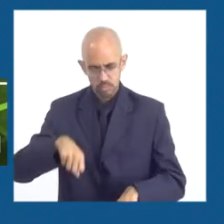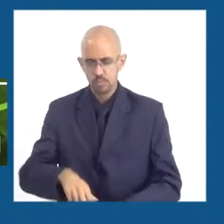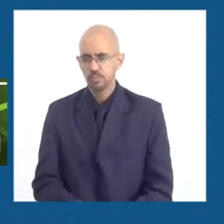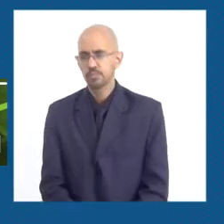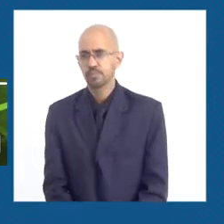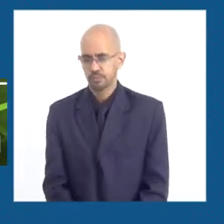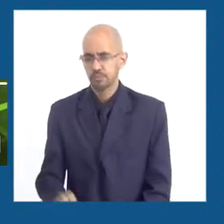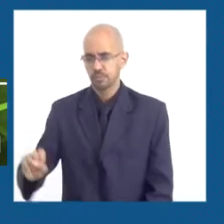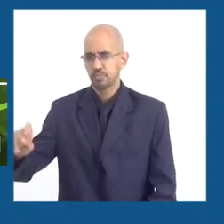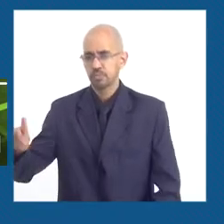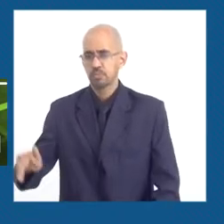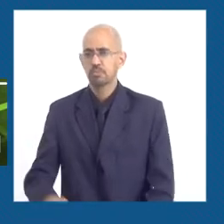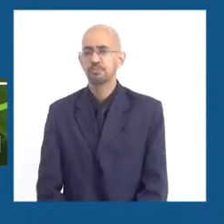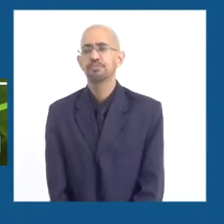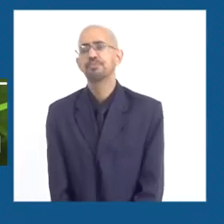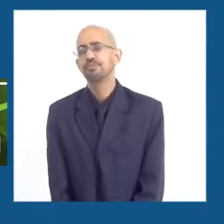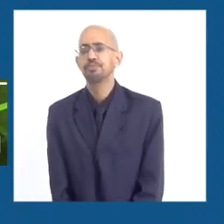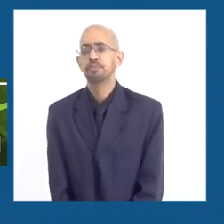Ok. Então,